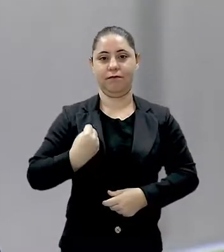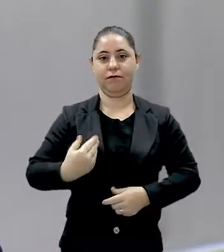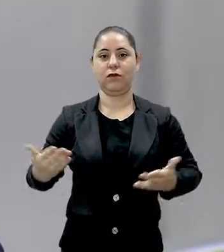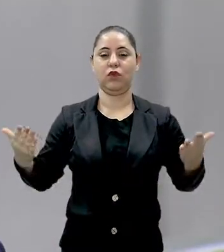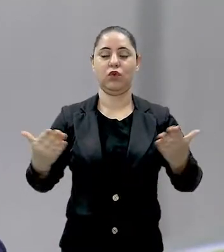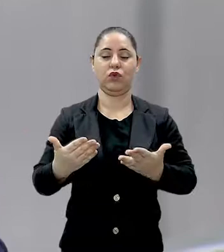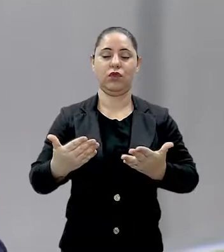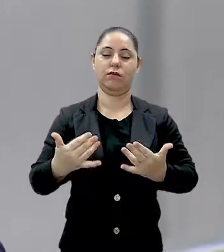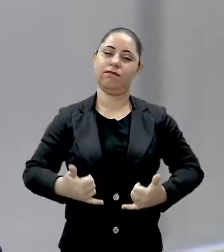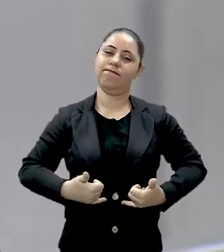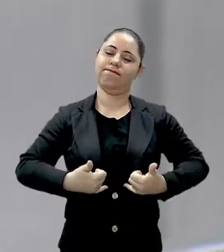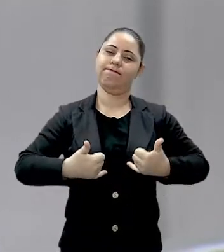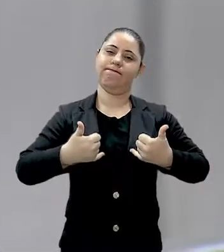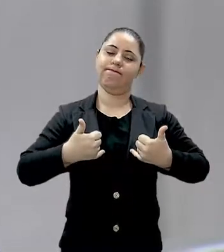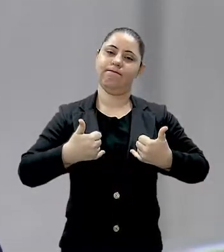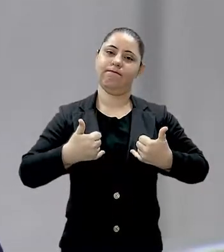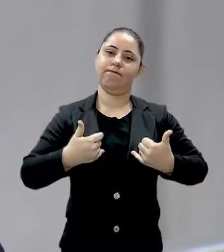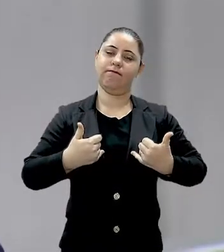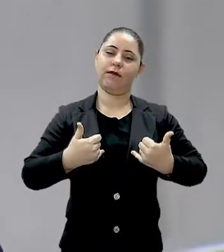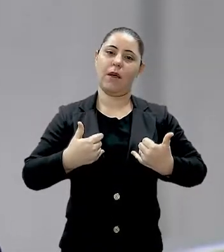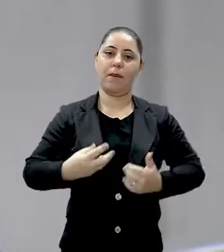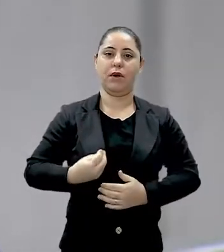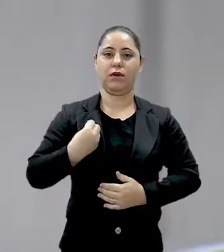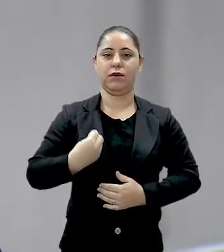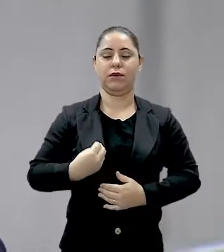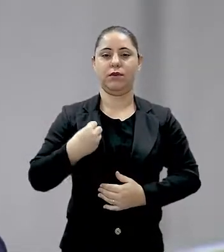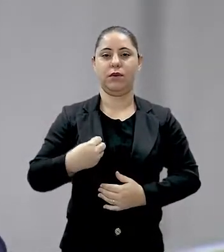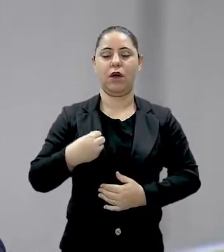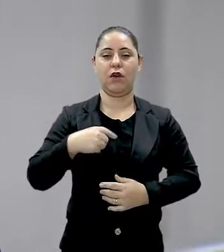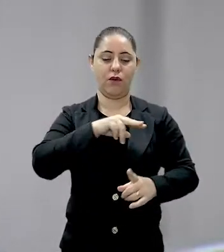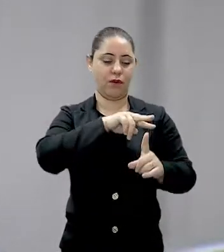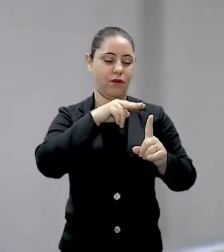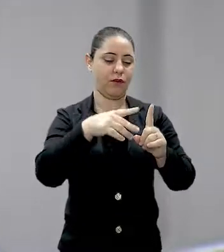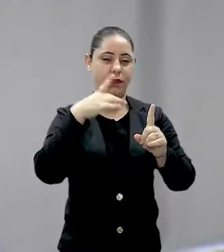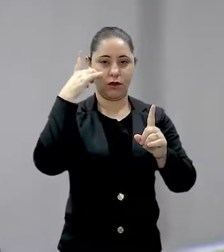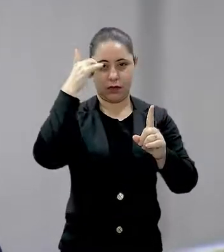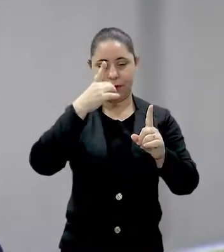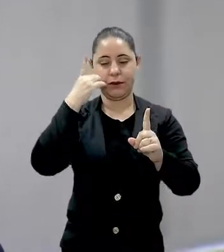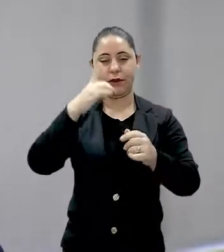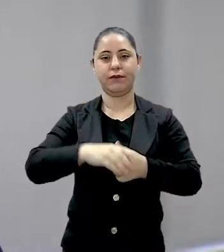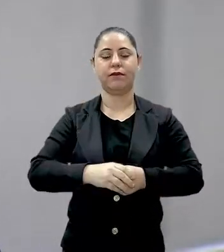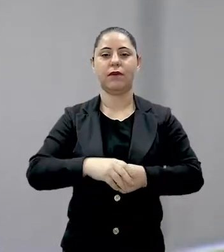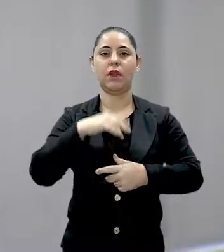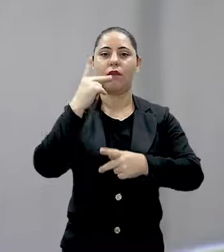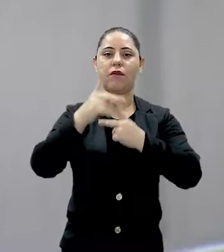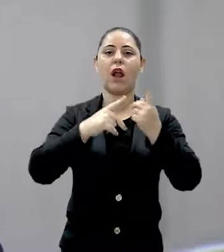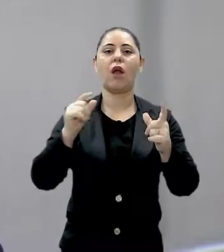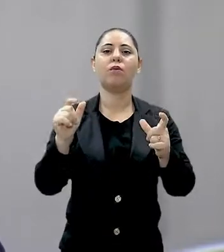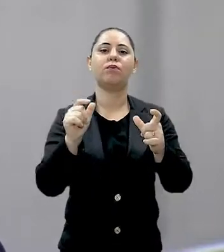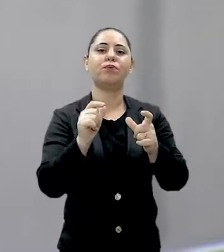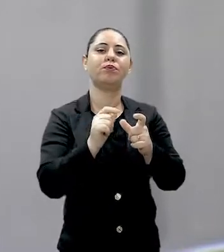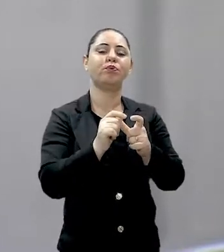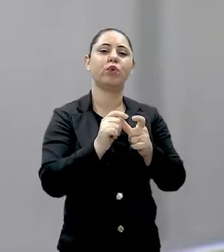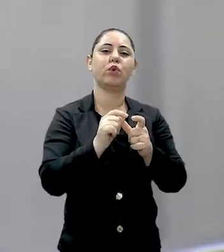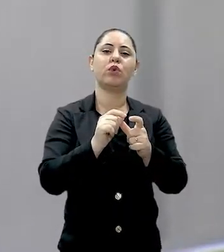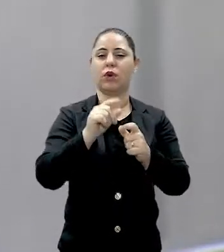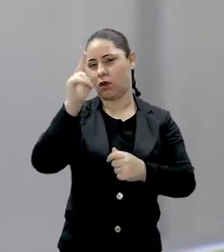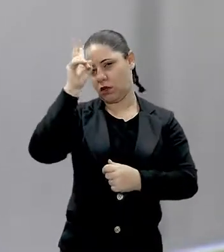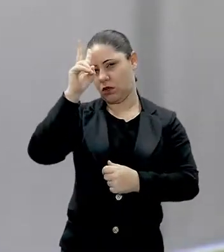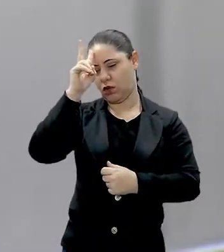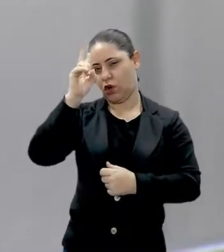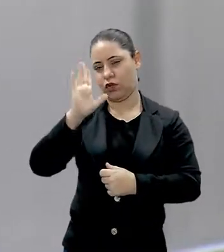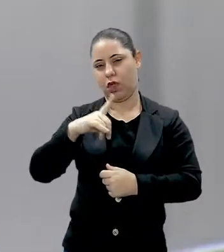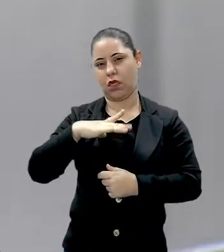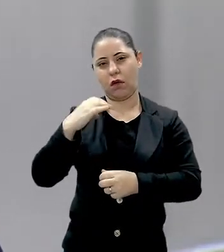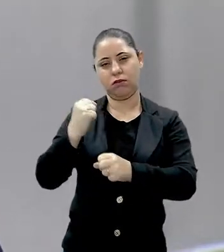Satisfação estar aqui, é um prazer poder participar aqui do Visão Parlamentar, falar um pouco de